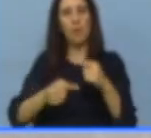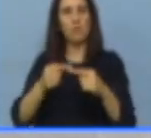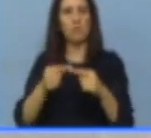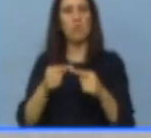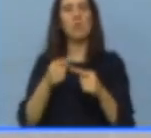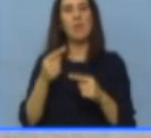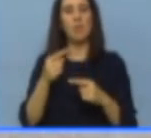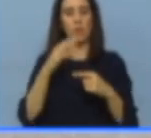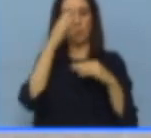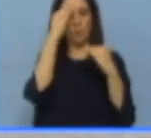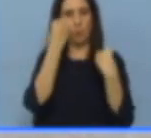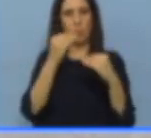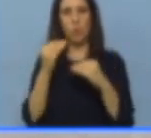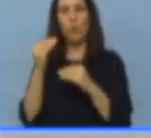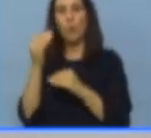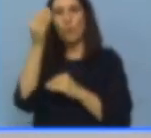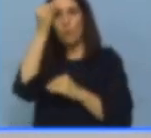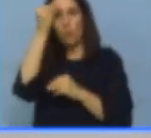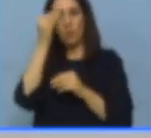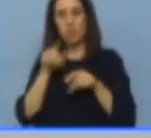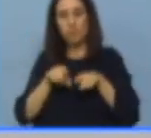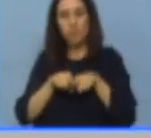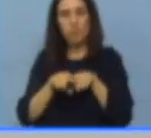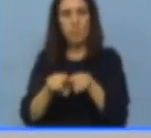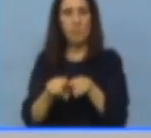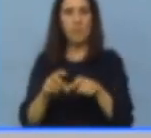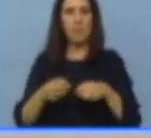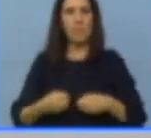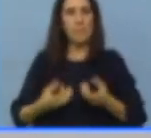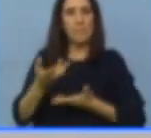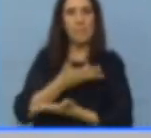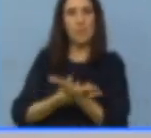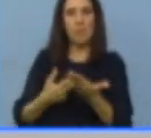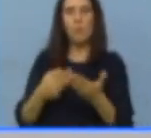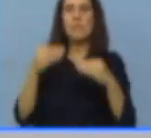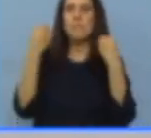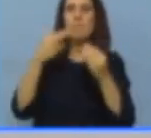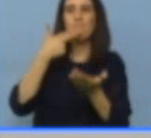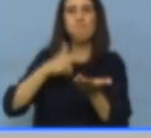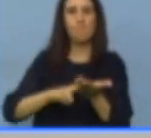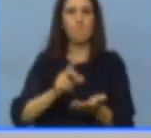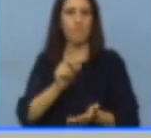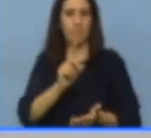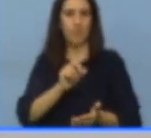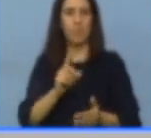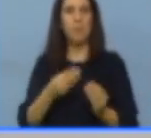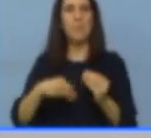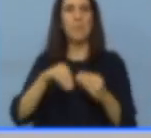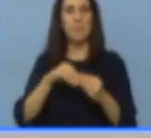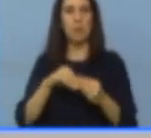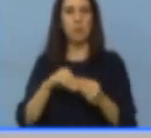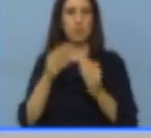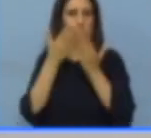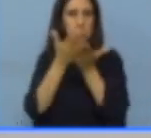caminha conformando, em que há, digamos, há uma partilha, não há tanto o ensinar. E depois nós estamos